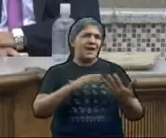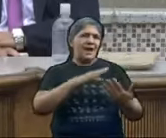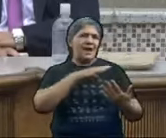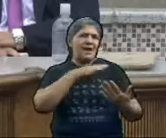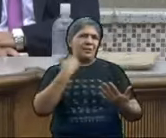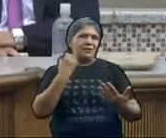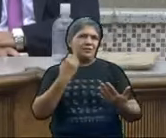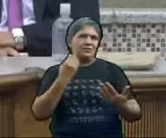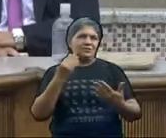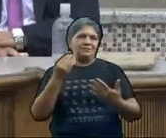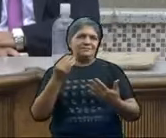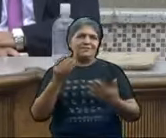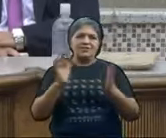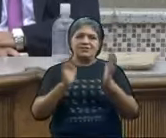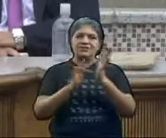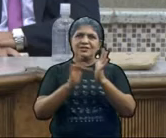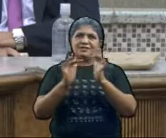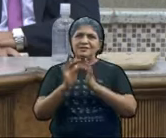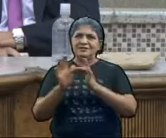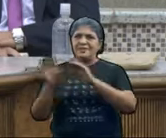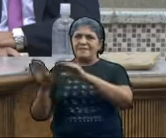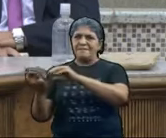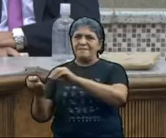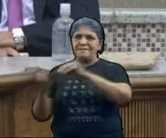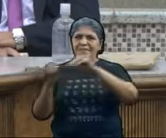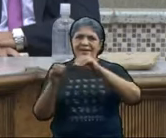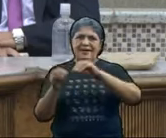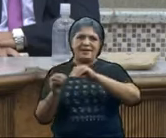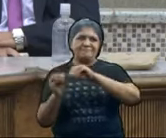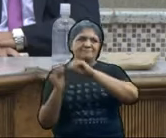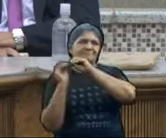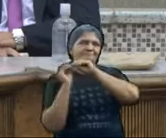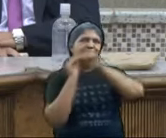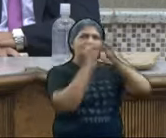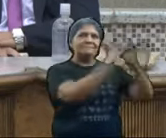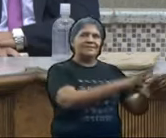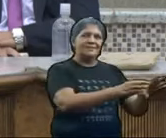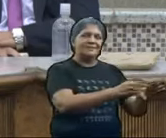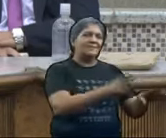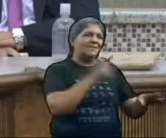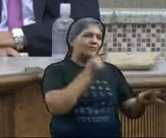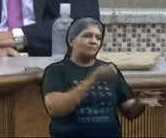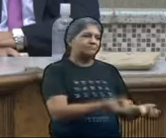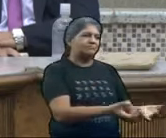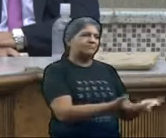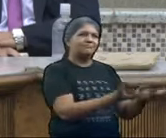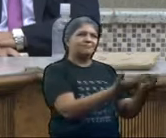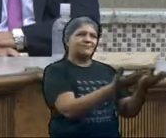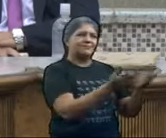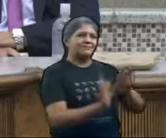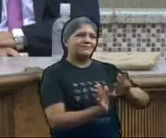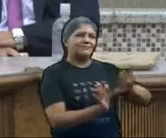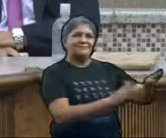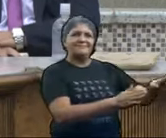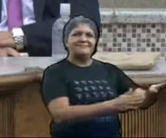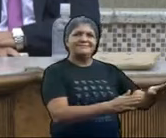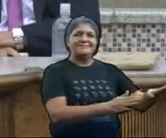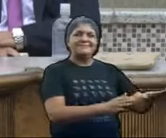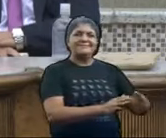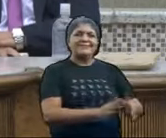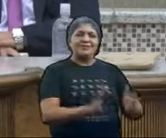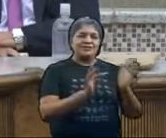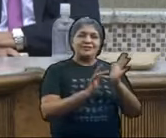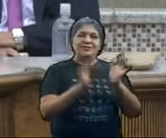também. Aquele poder, o poder desta morte que arranca pessoas de perto, de junto de nós. Ela, um dia ela